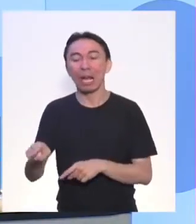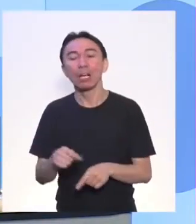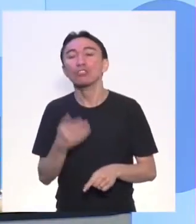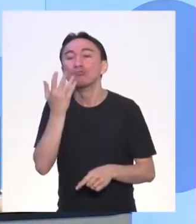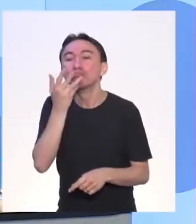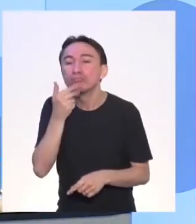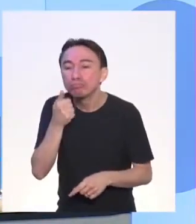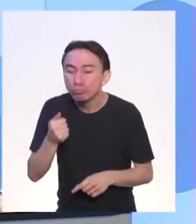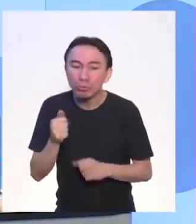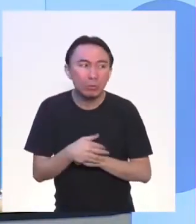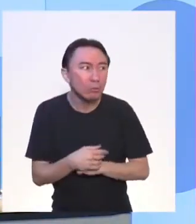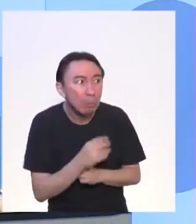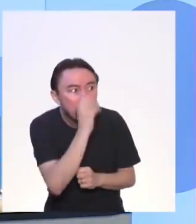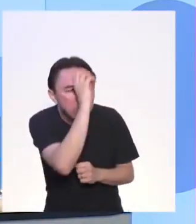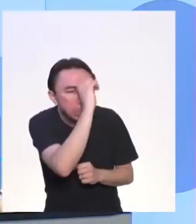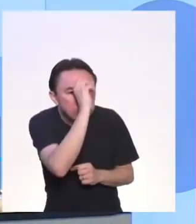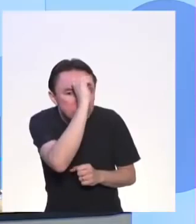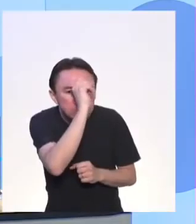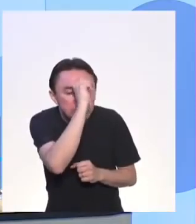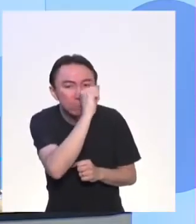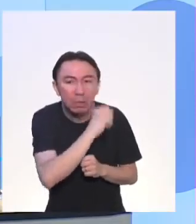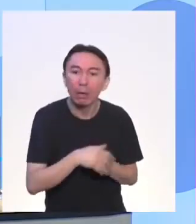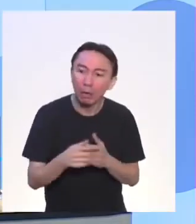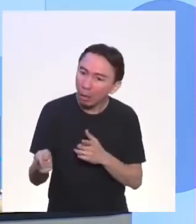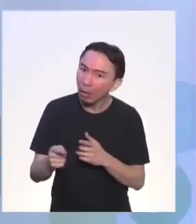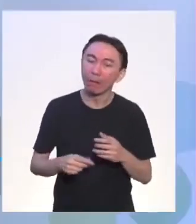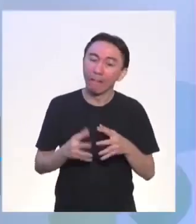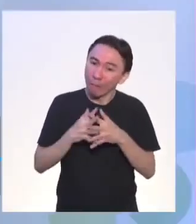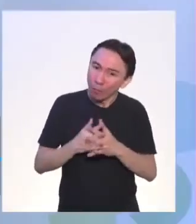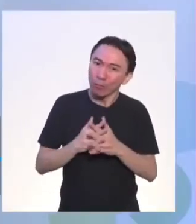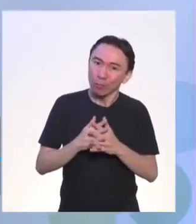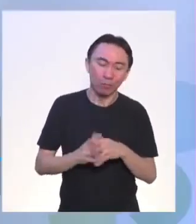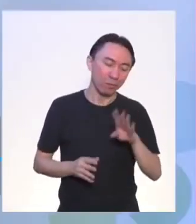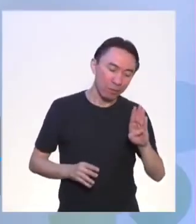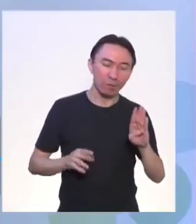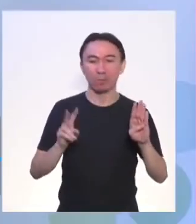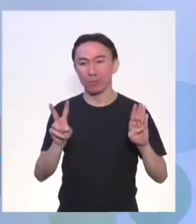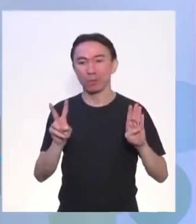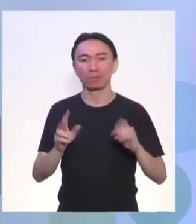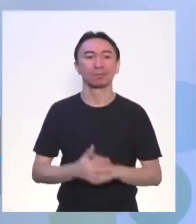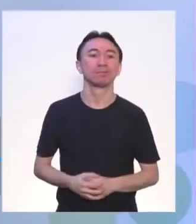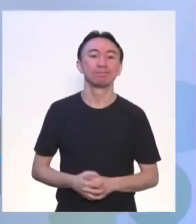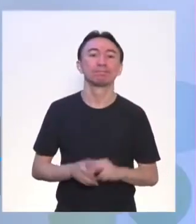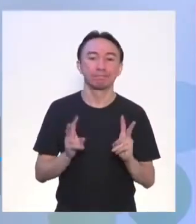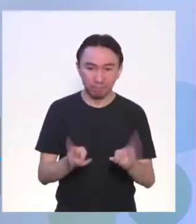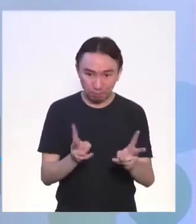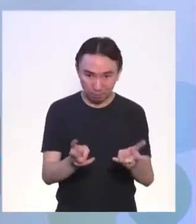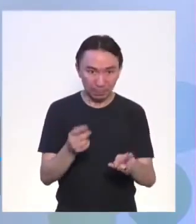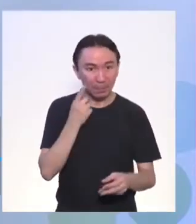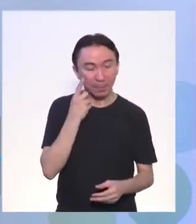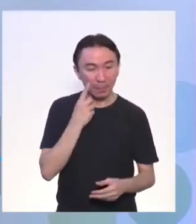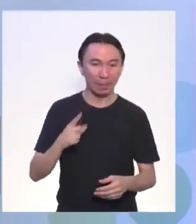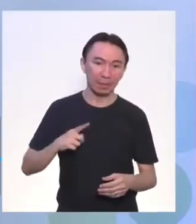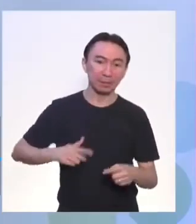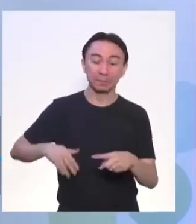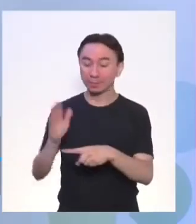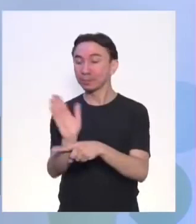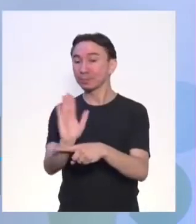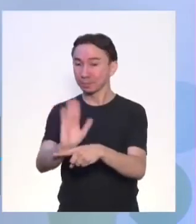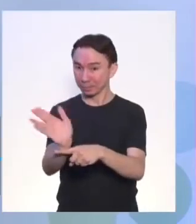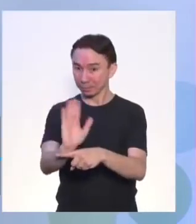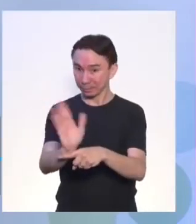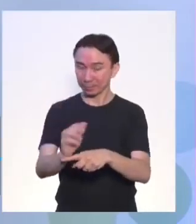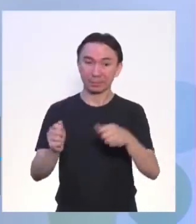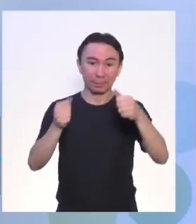no começo. Então tá. Legal. Okay. Vamos lá, então, continuando. Aí temos um videozinho falando